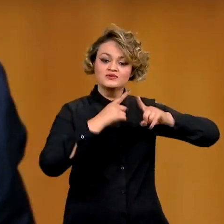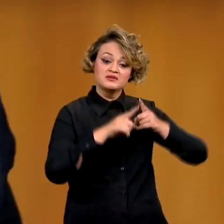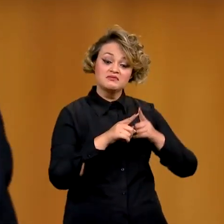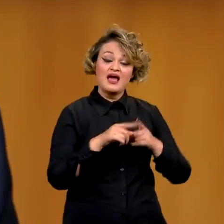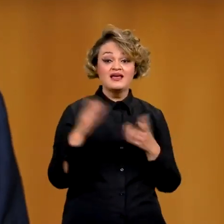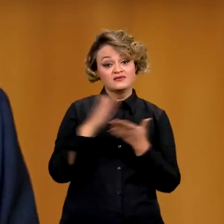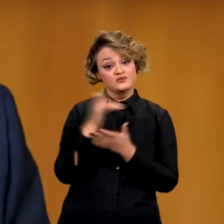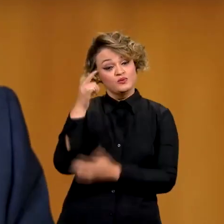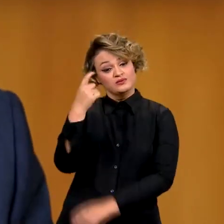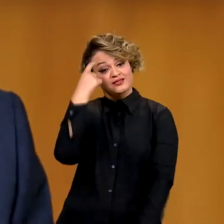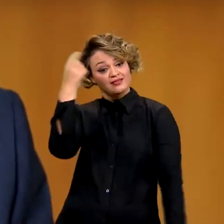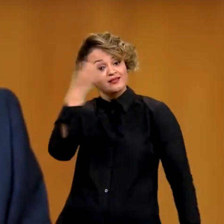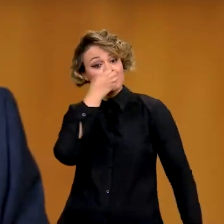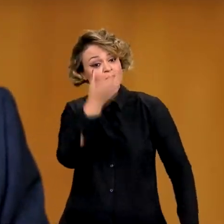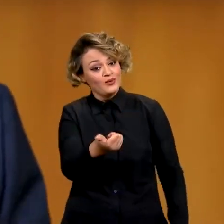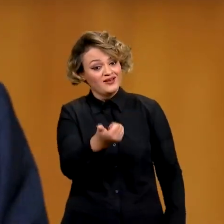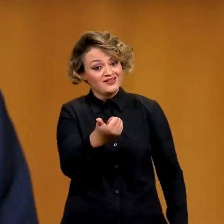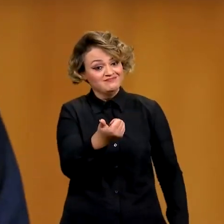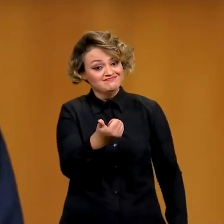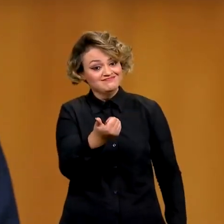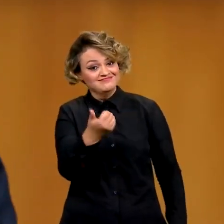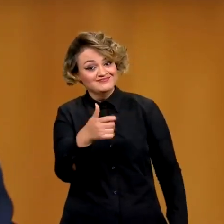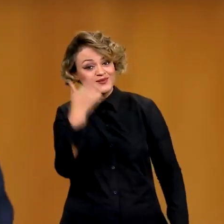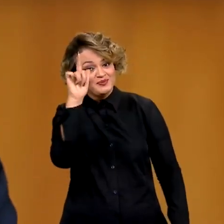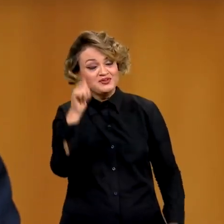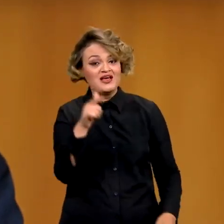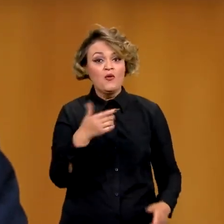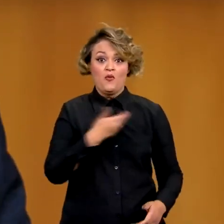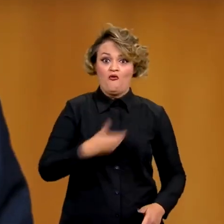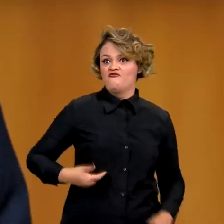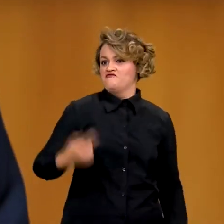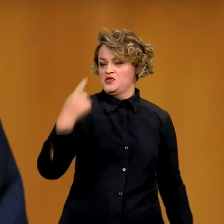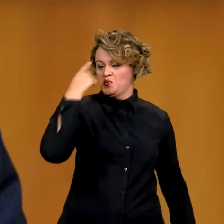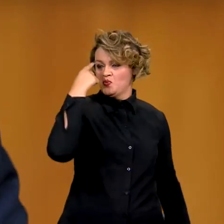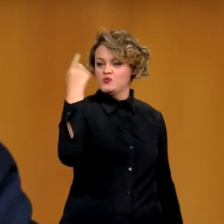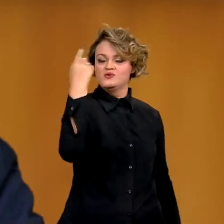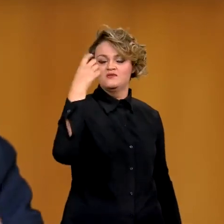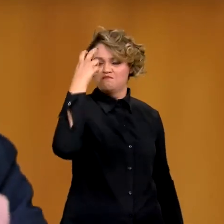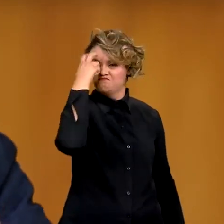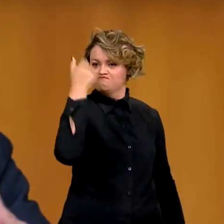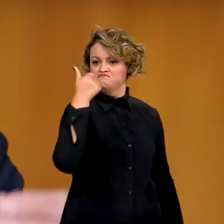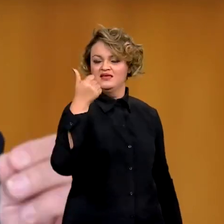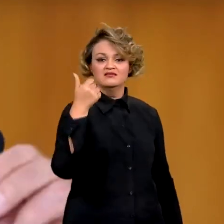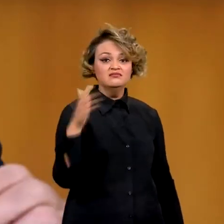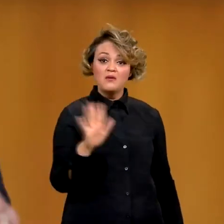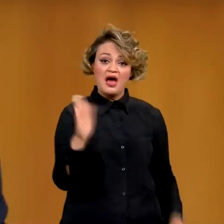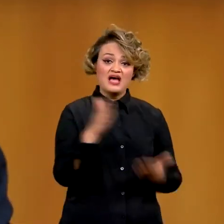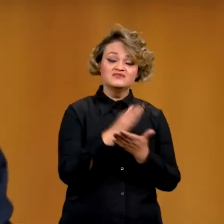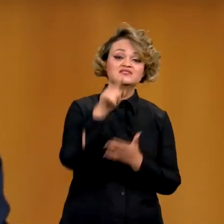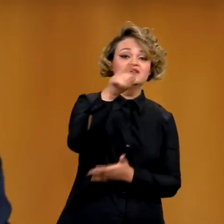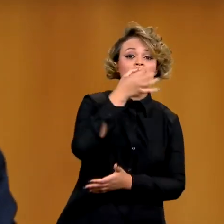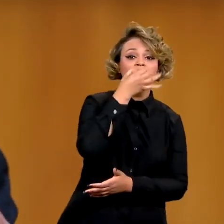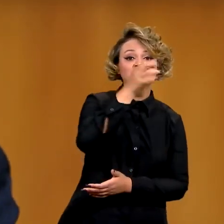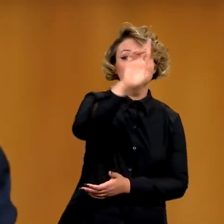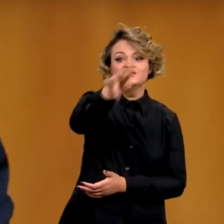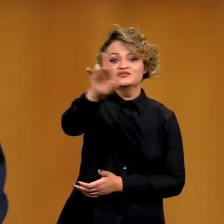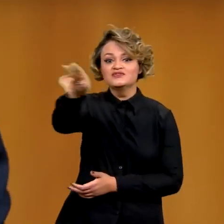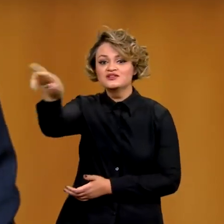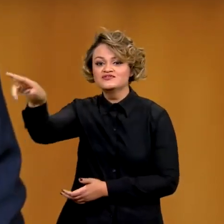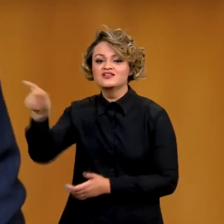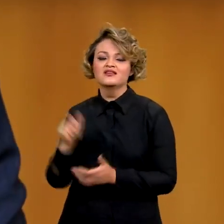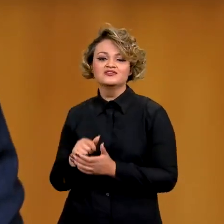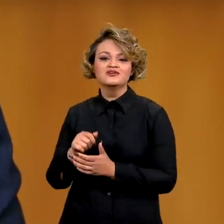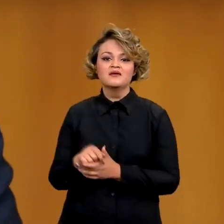pode ter uma boa ideia também né não é só o governo de papel boa ideia às vezes um cara apresentou uma sugestão numa Medida Provisória